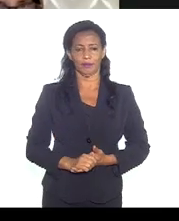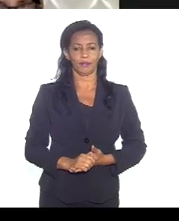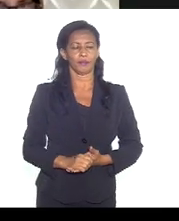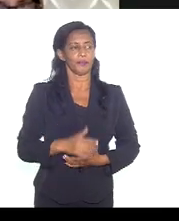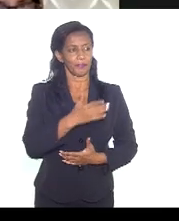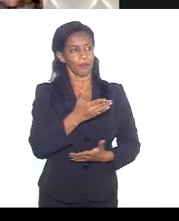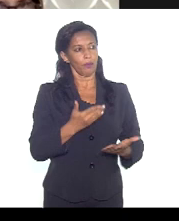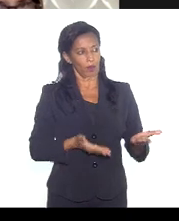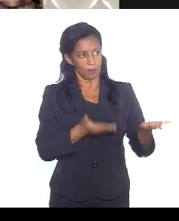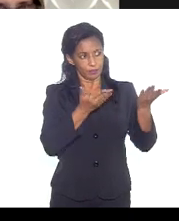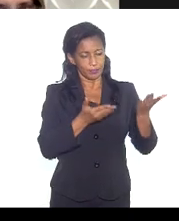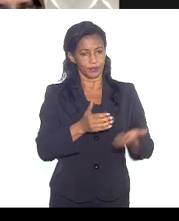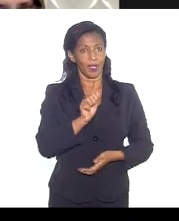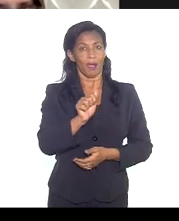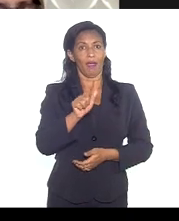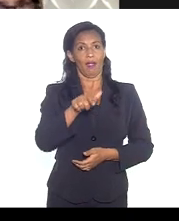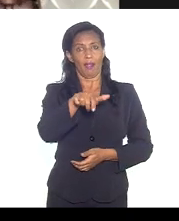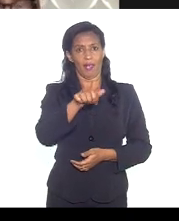por favor.